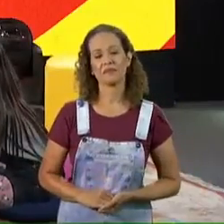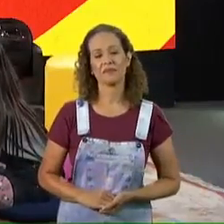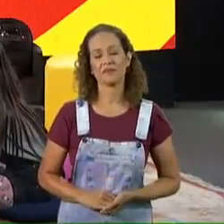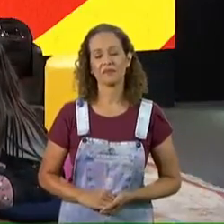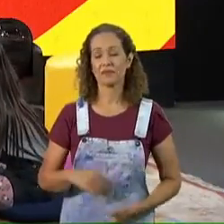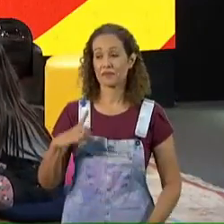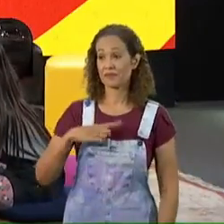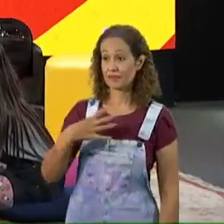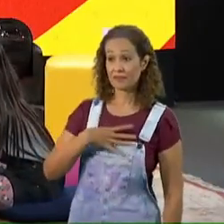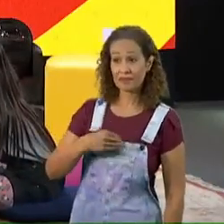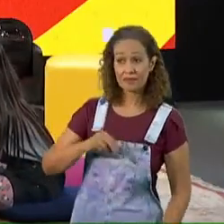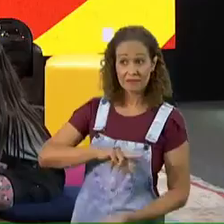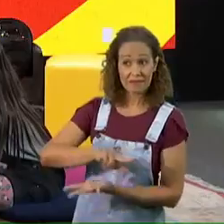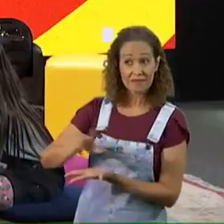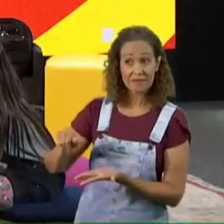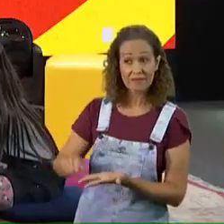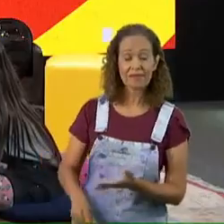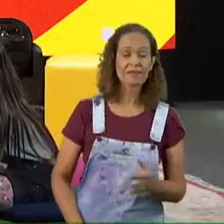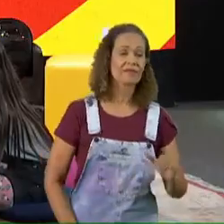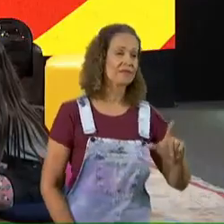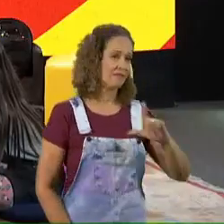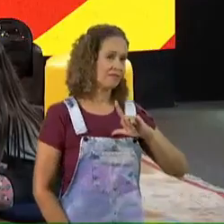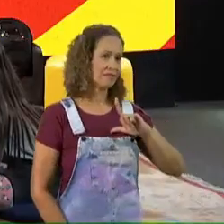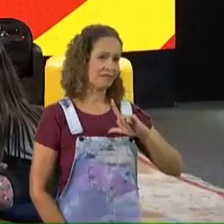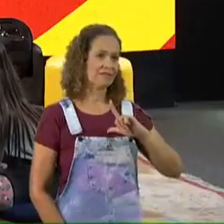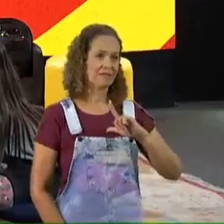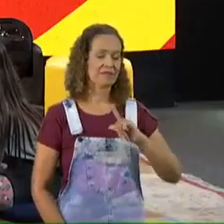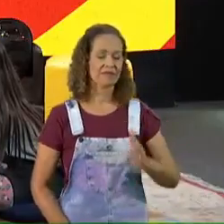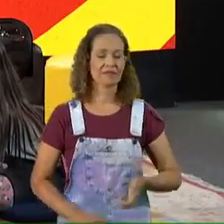Tinha filhos? Teve.